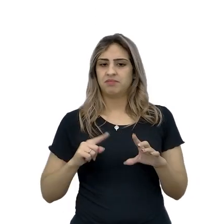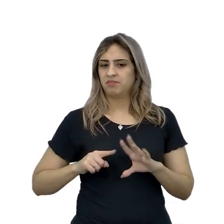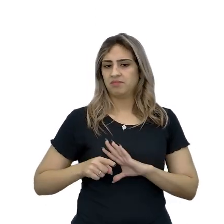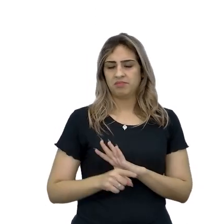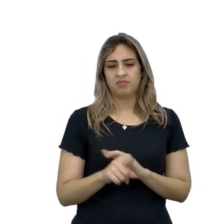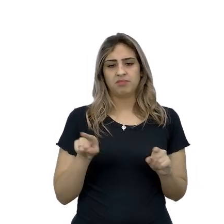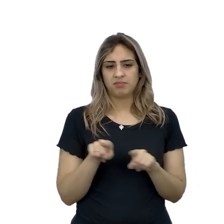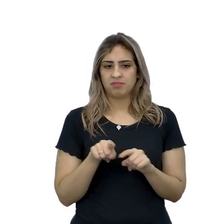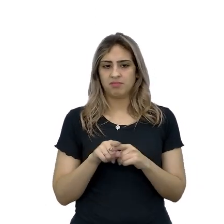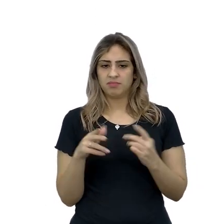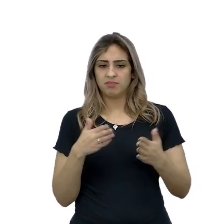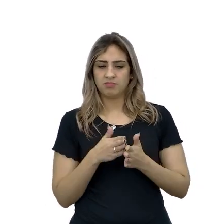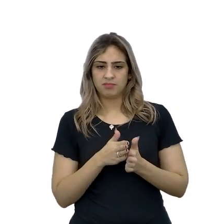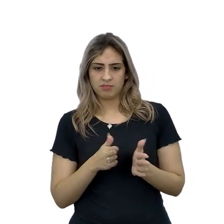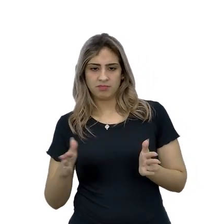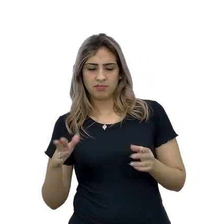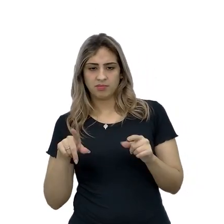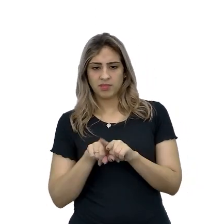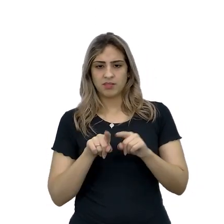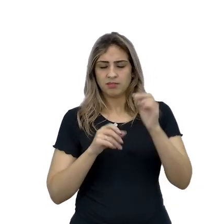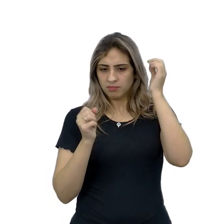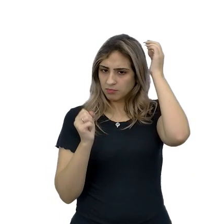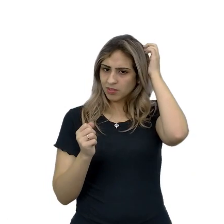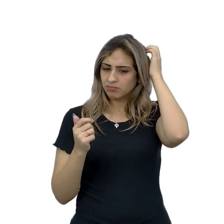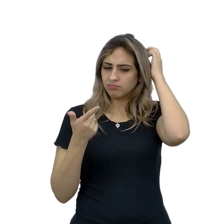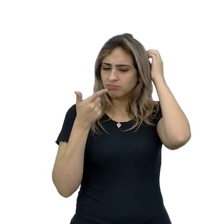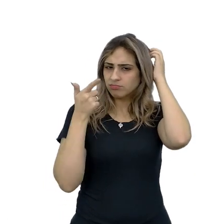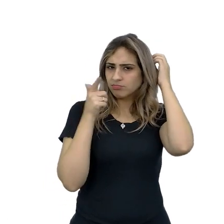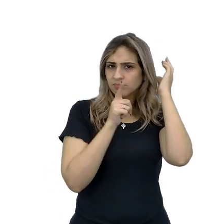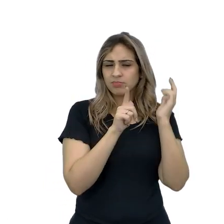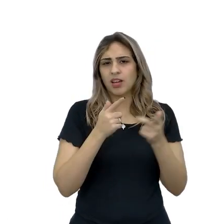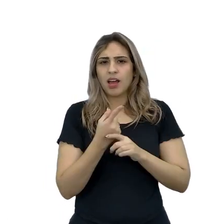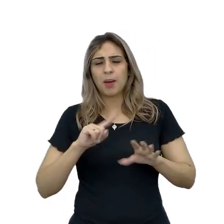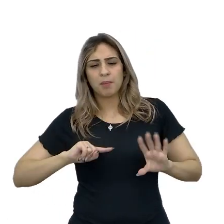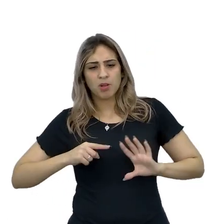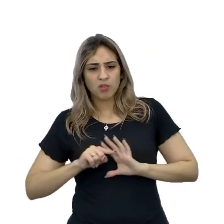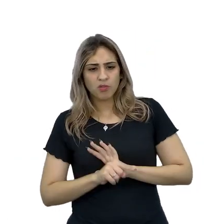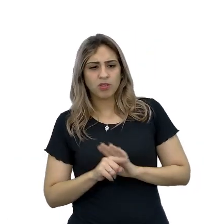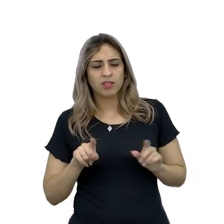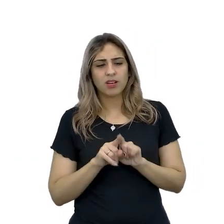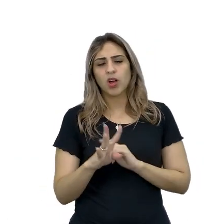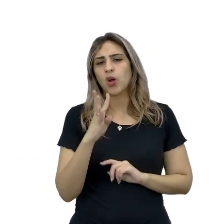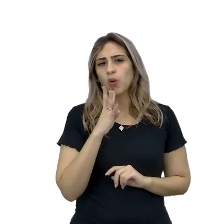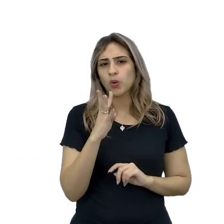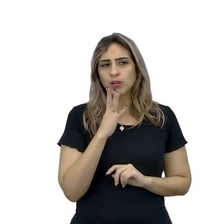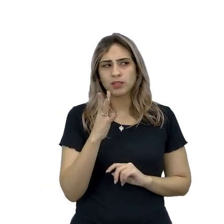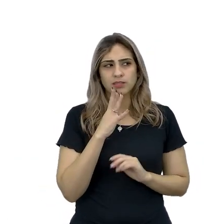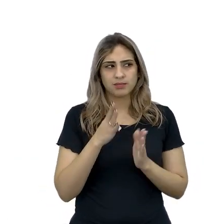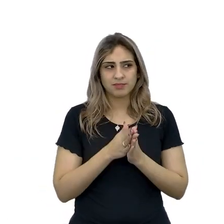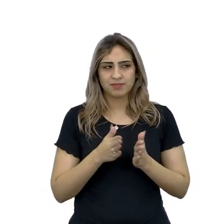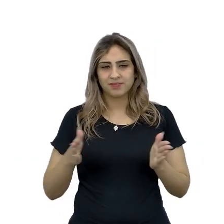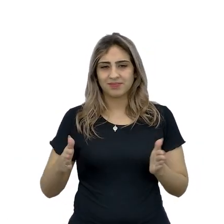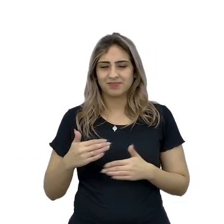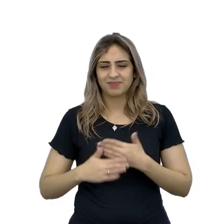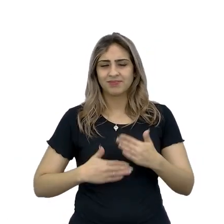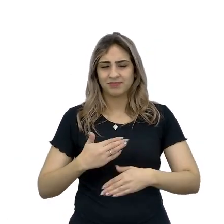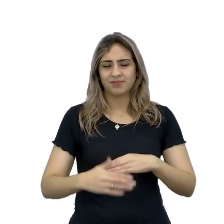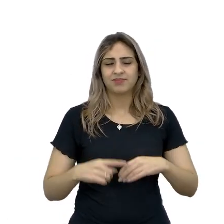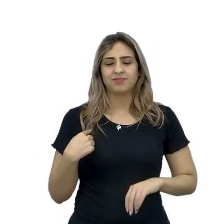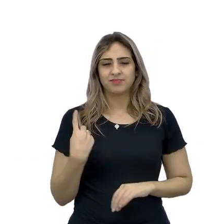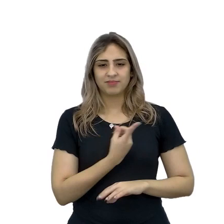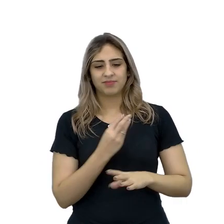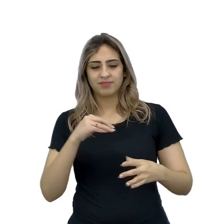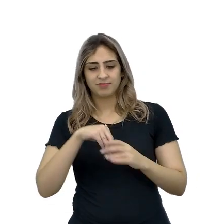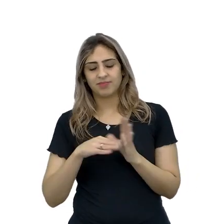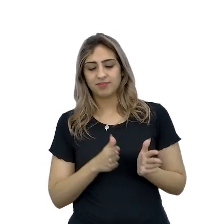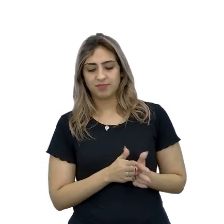intensivos e, assim, poder recuperar ou aprofundar o conhecimento de nossos estudantes